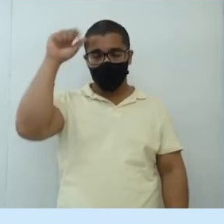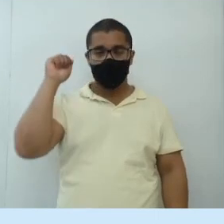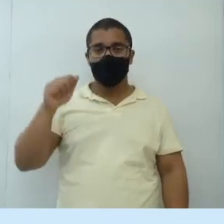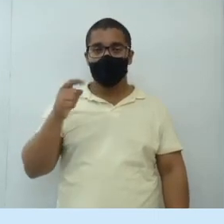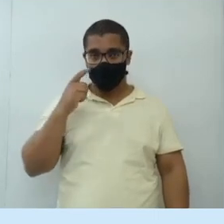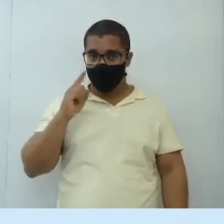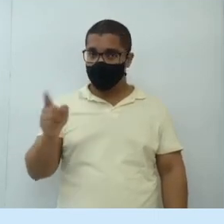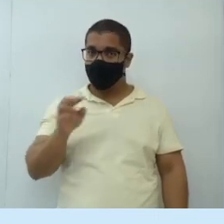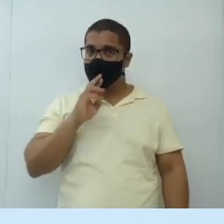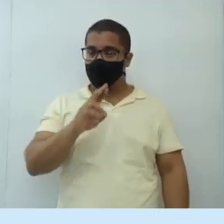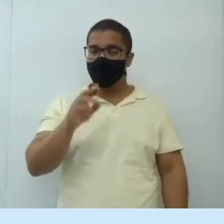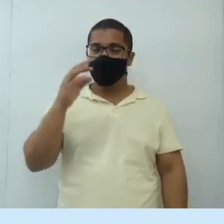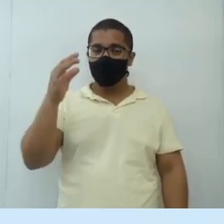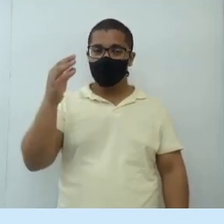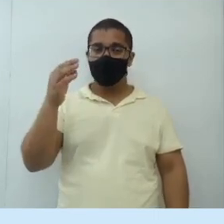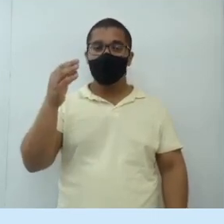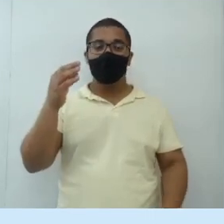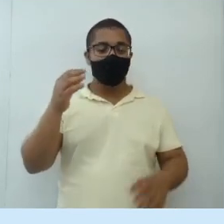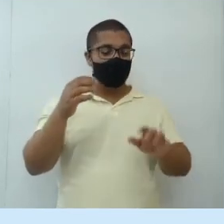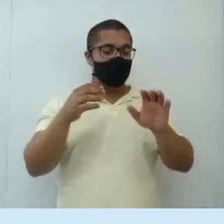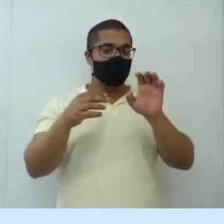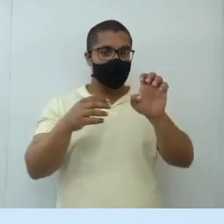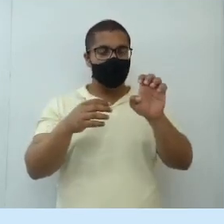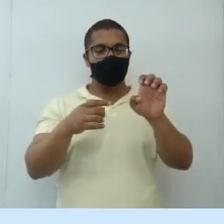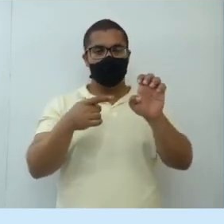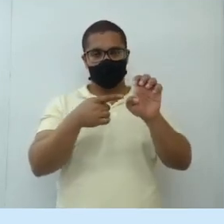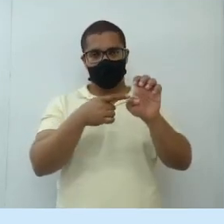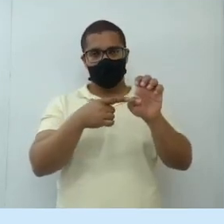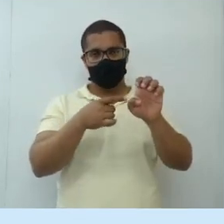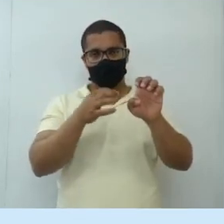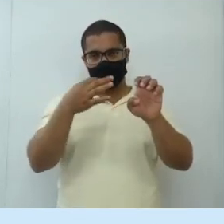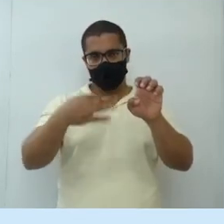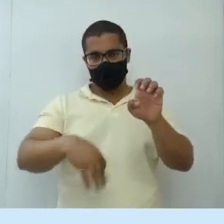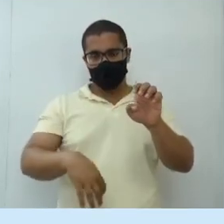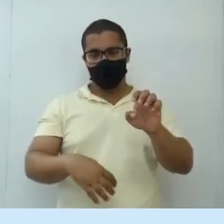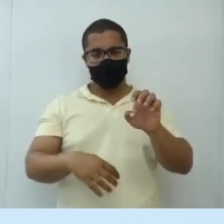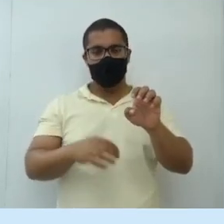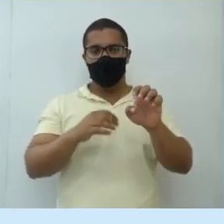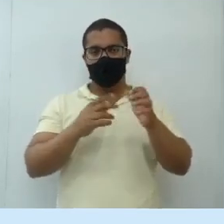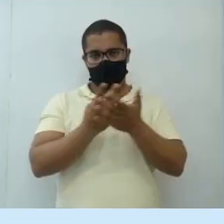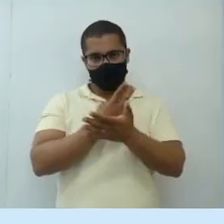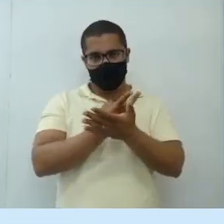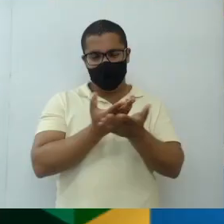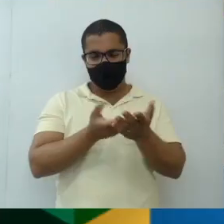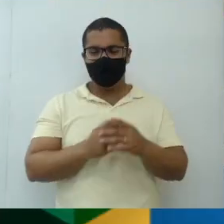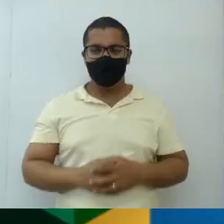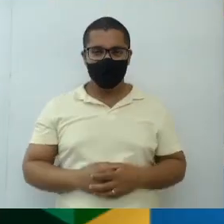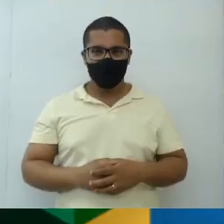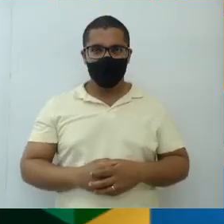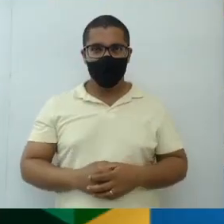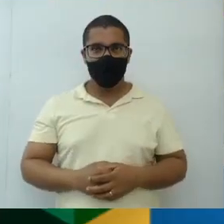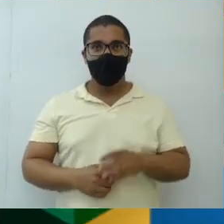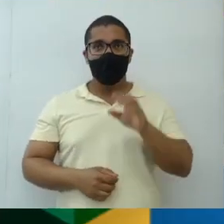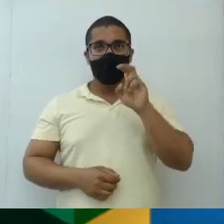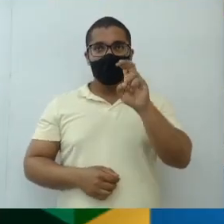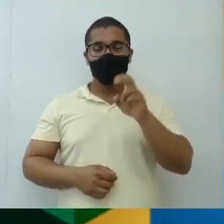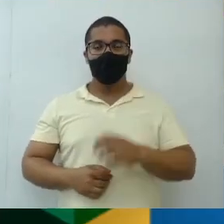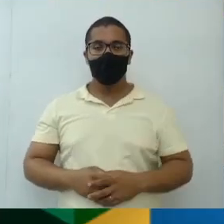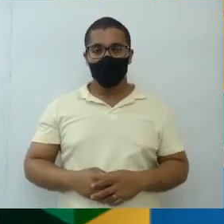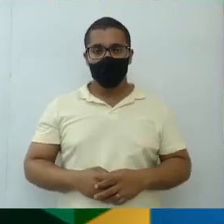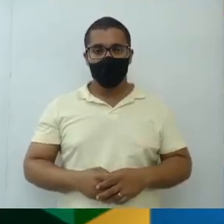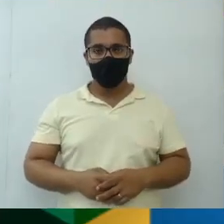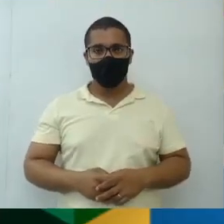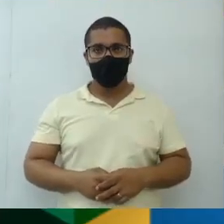espiga aí vamos embora quem tá questão também ainda na bacia hidrográfica questão de hidrografia falam sobre vacina